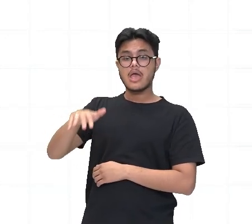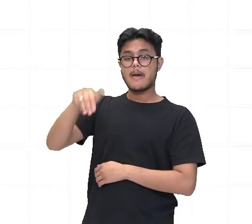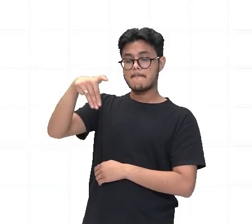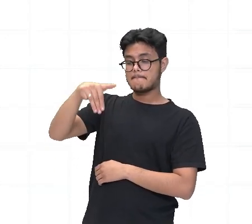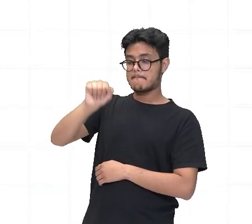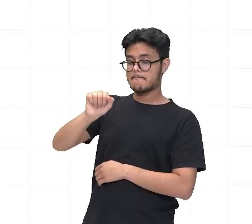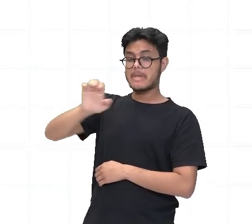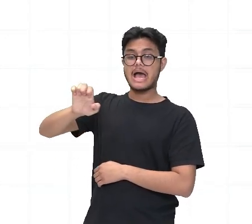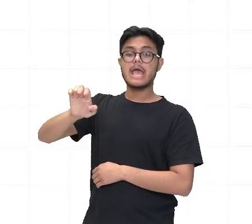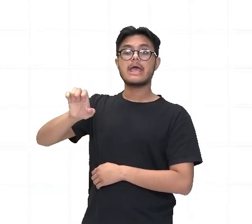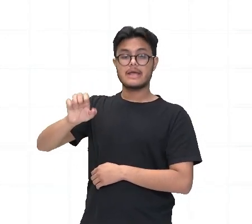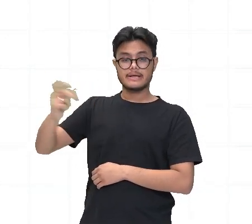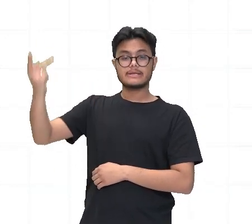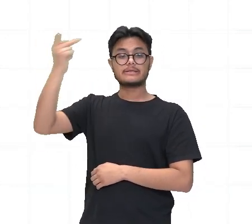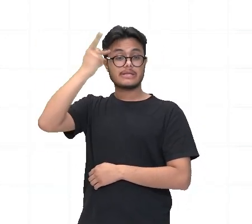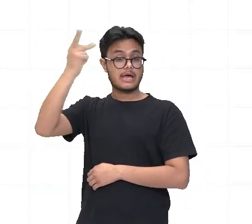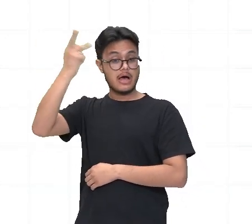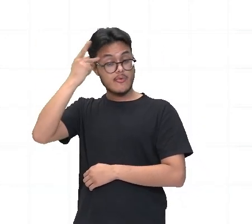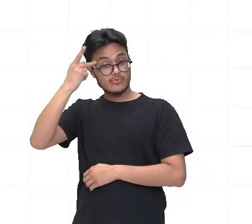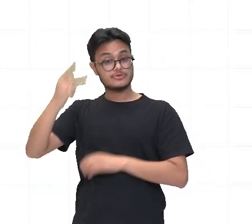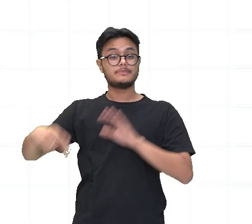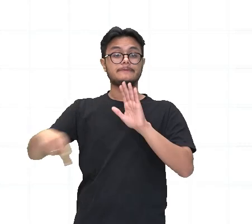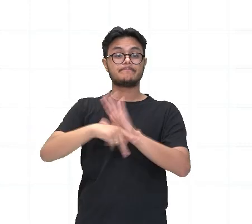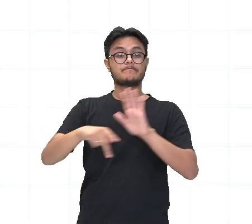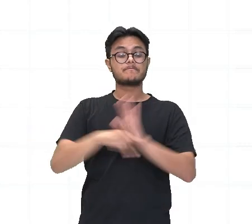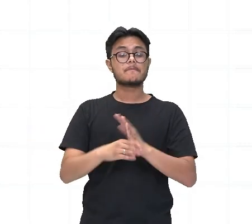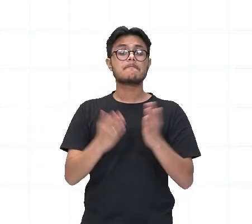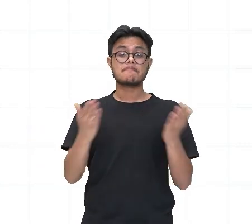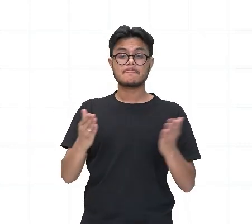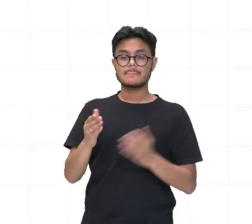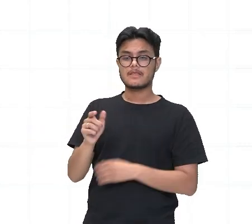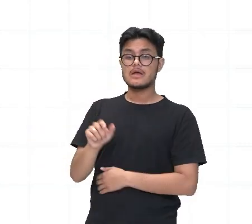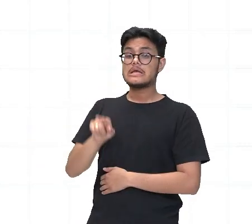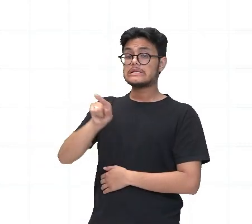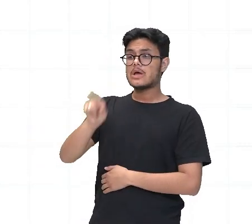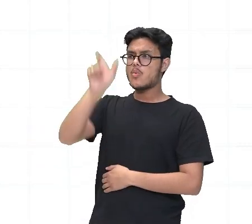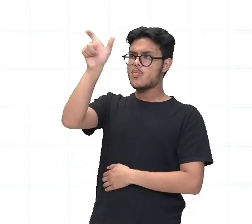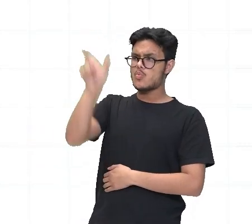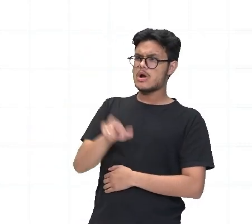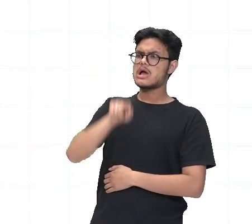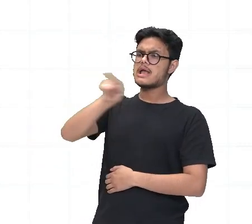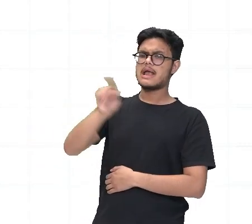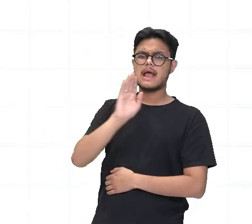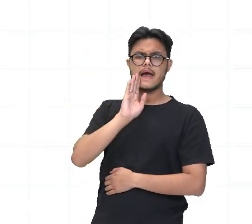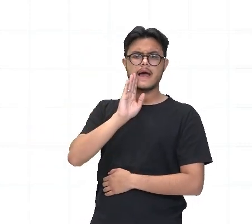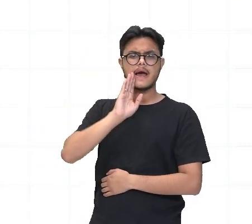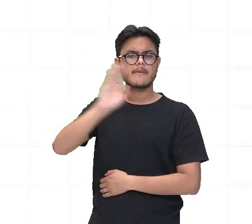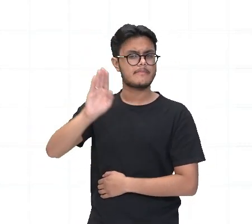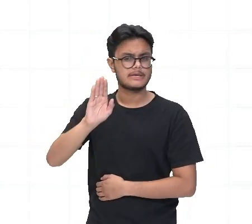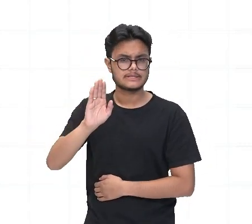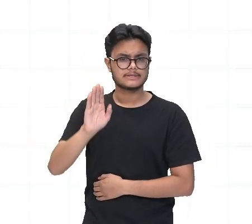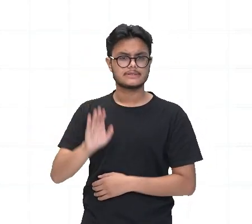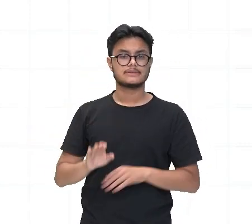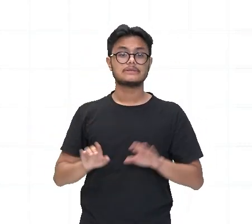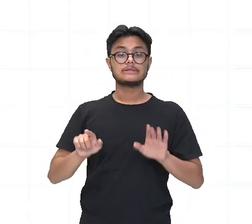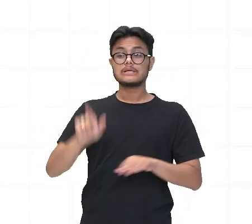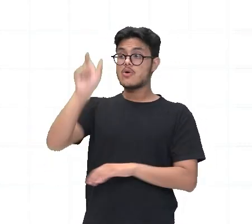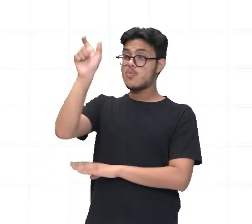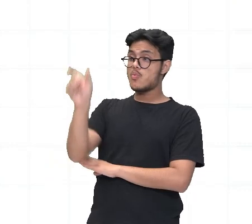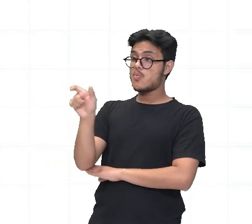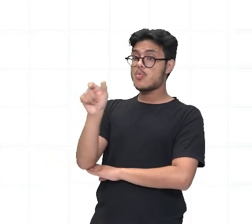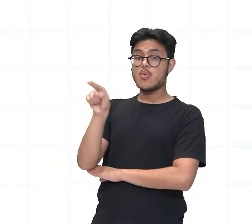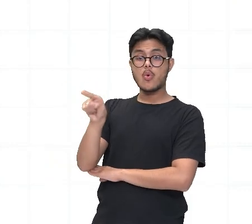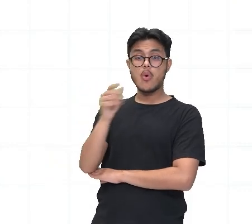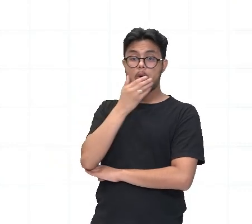Arqueologia e Etnografia da USP. Então, nota aí que apareceu ali o arqueólogo Igor